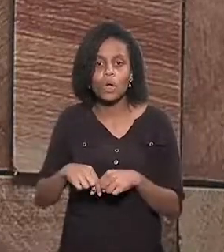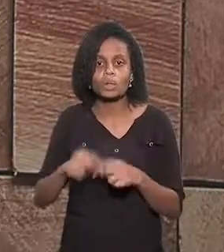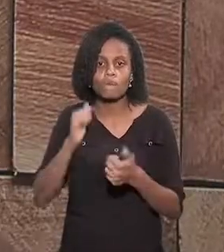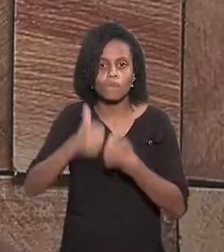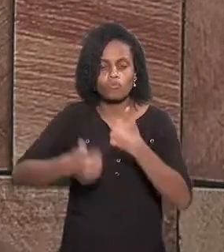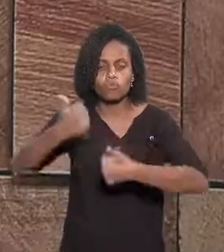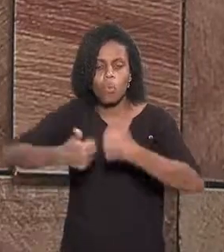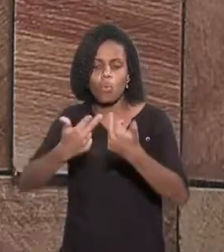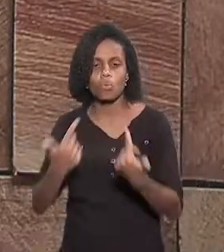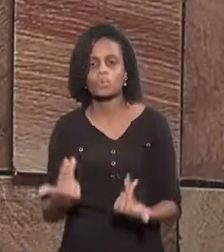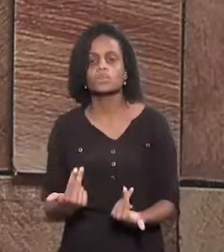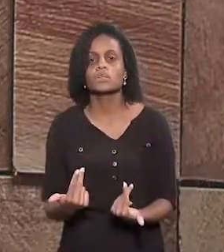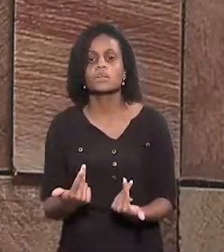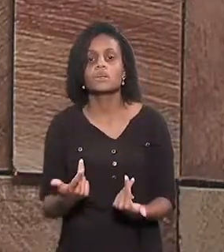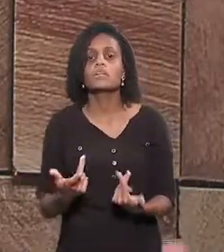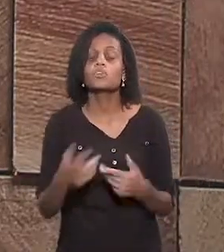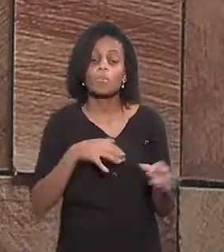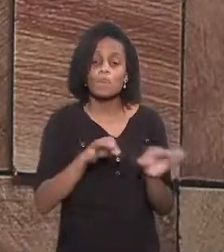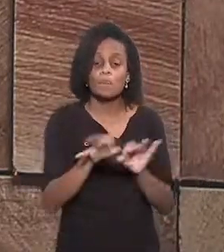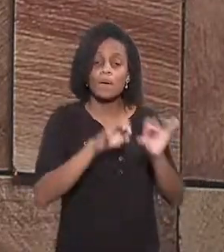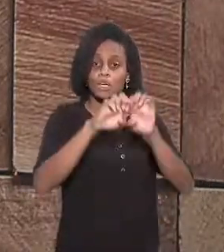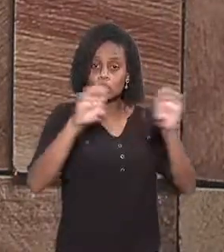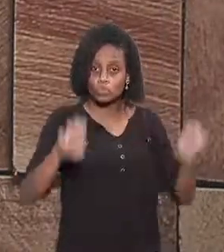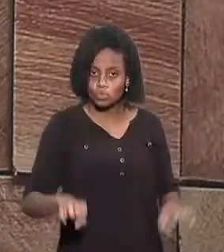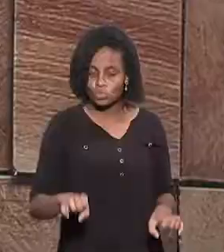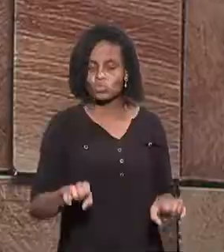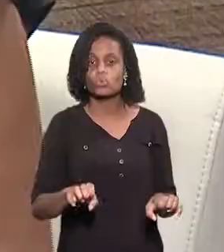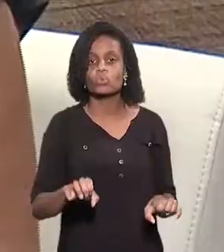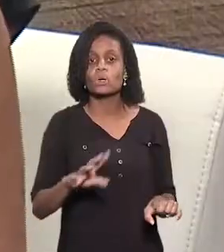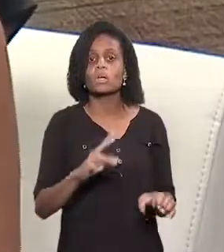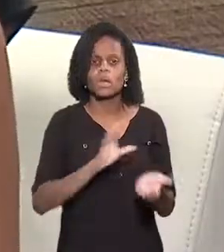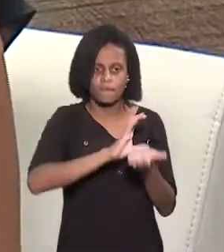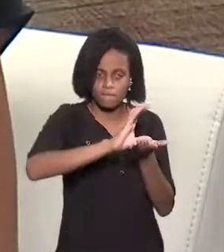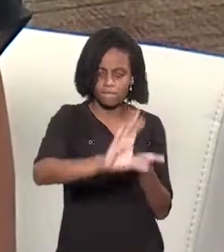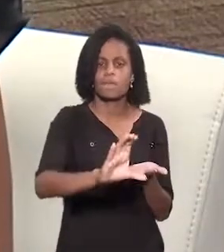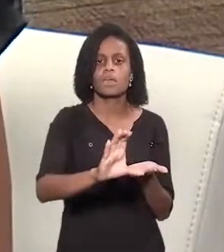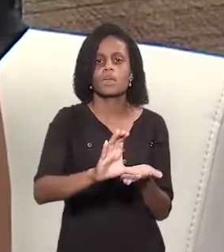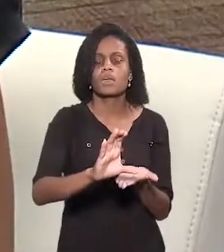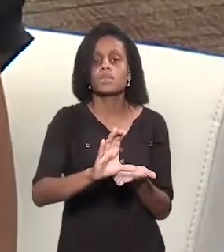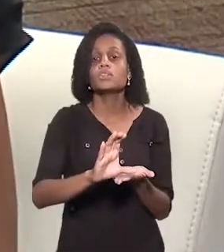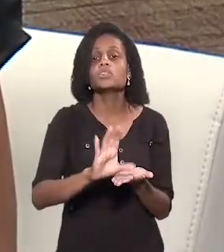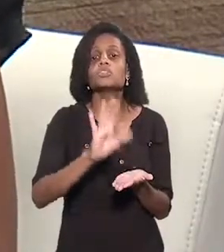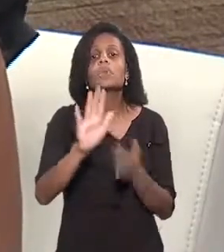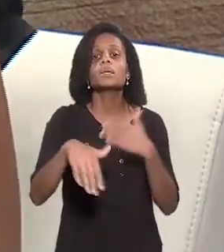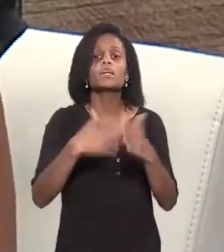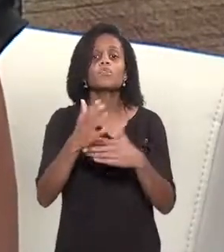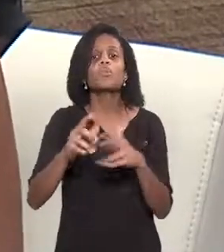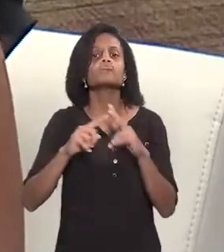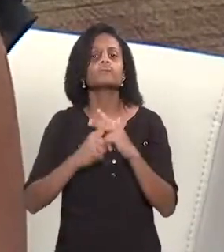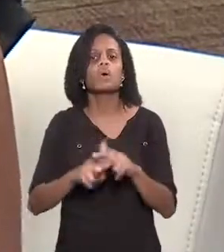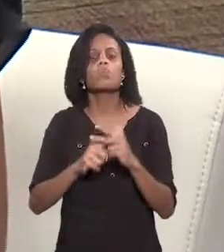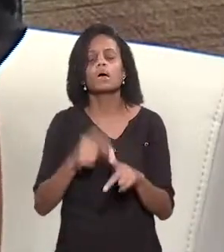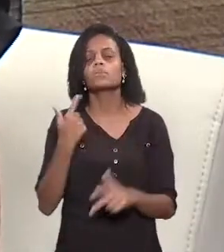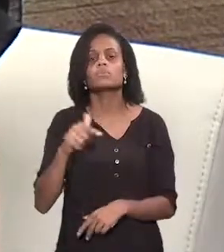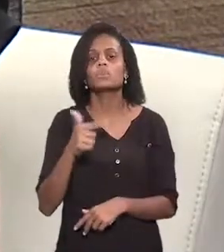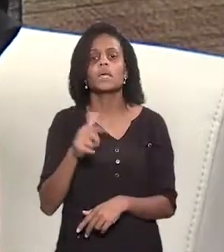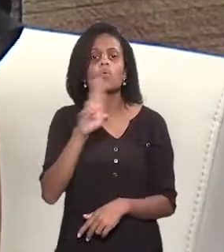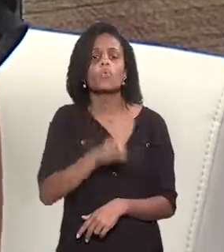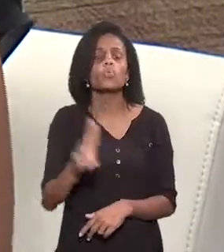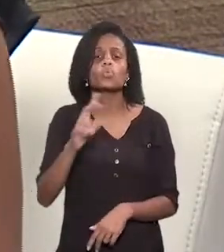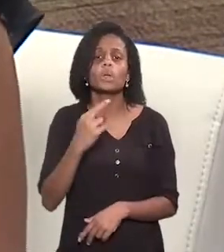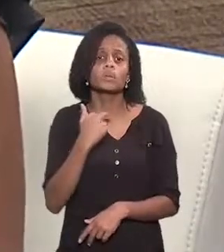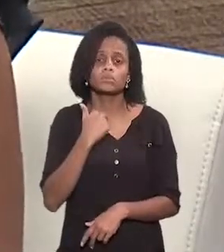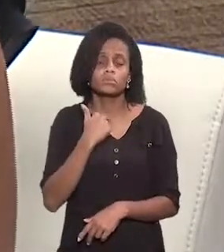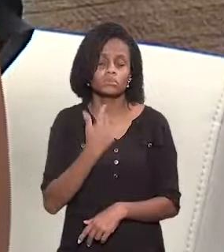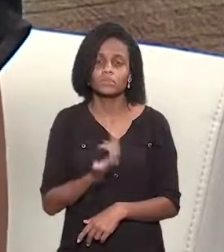gente faz uma estrutura e não coloca a manutenção. Gasta dinheiro com esse investimento, né, com essa obra, não tem a e manutenção. não